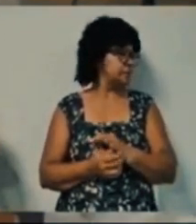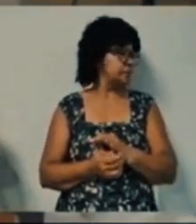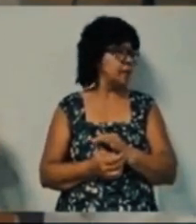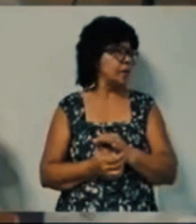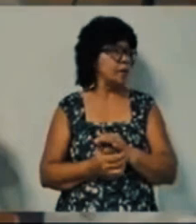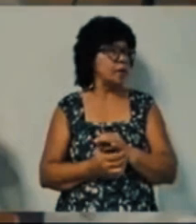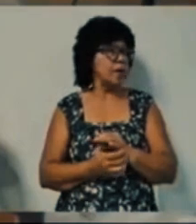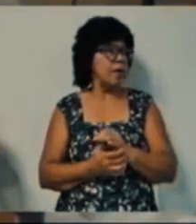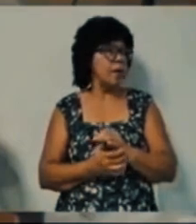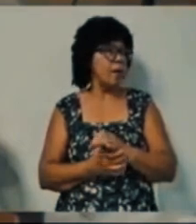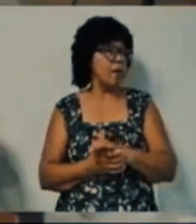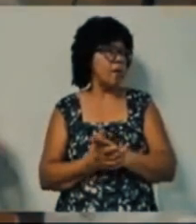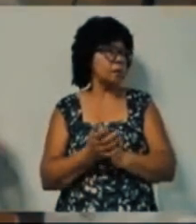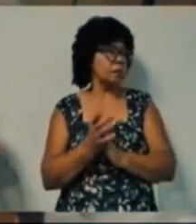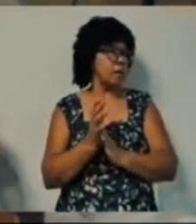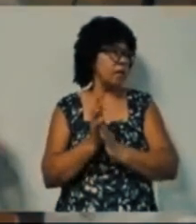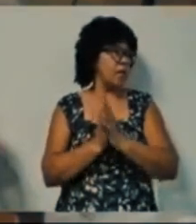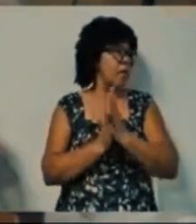para cá.